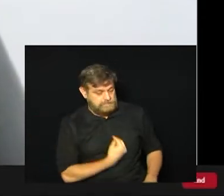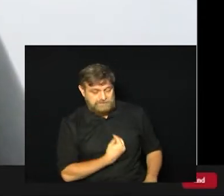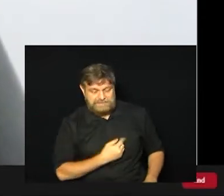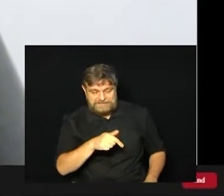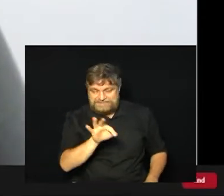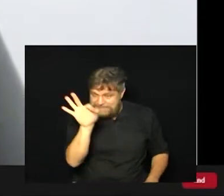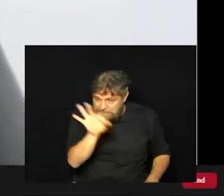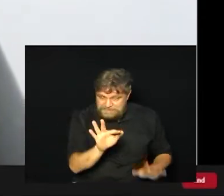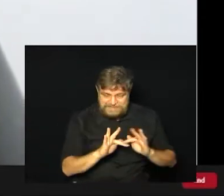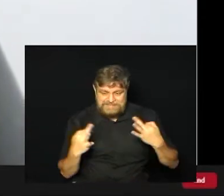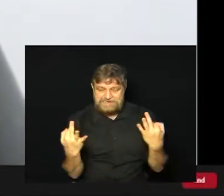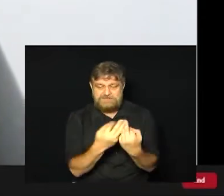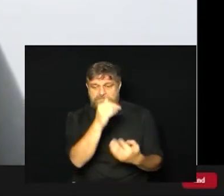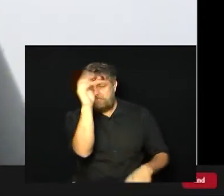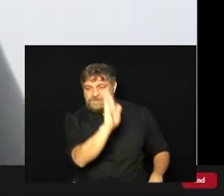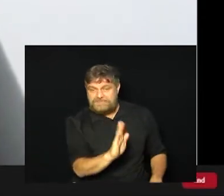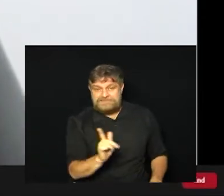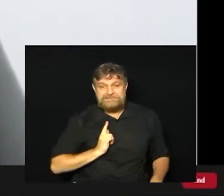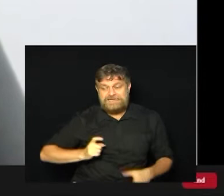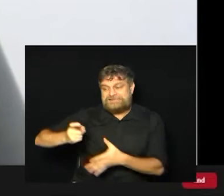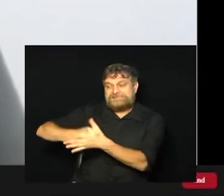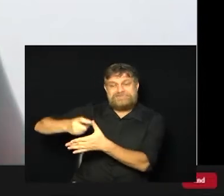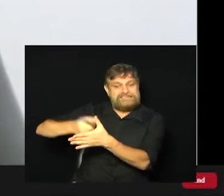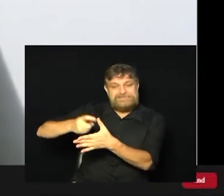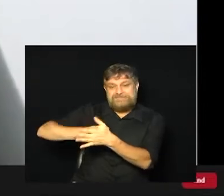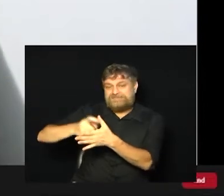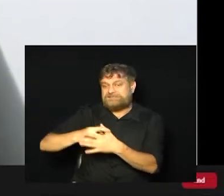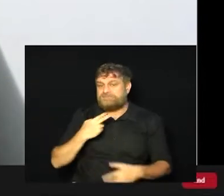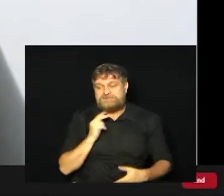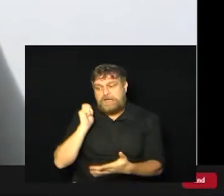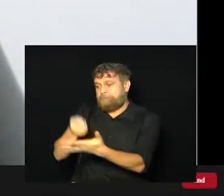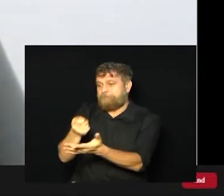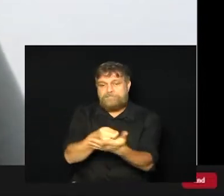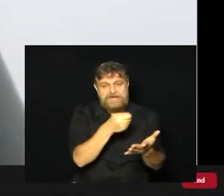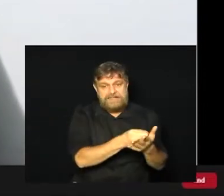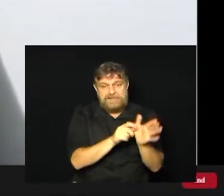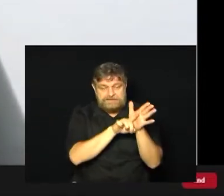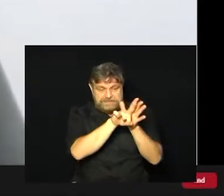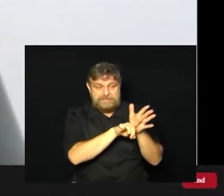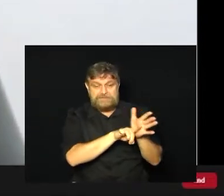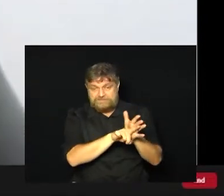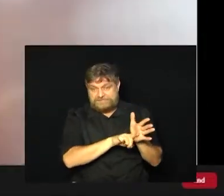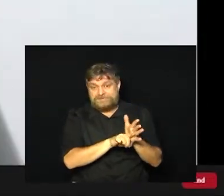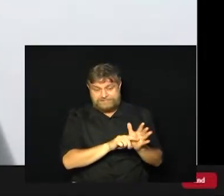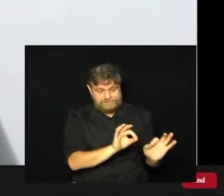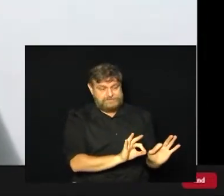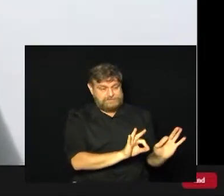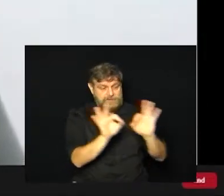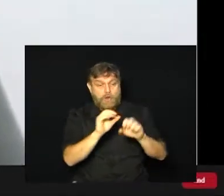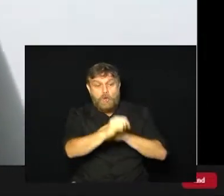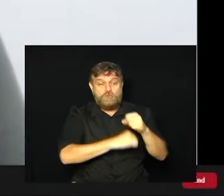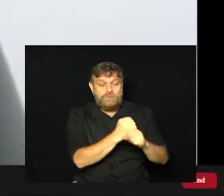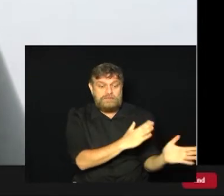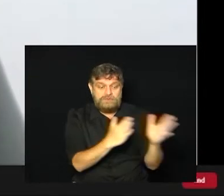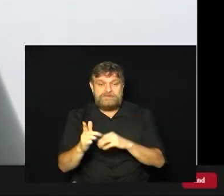70% das famílias brasileiras inadimplentes, né, segundo algumas pesquisas que a gente acompanhou ao longo do ano. Por quê?